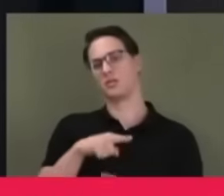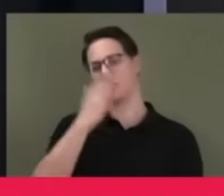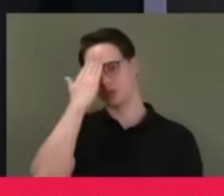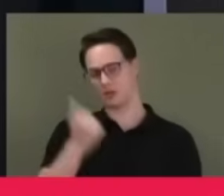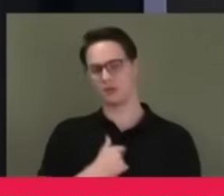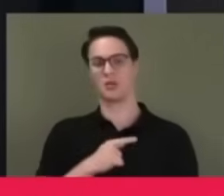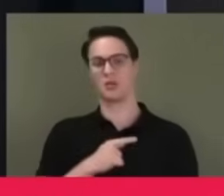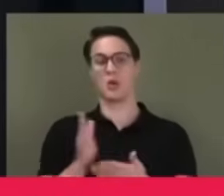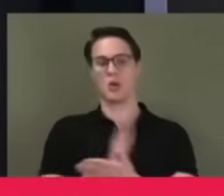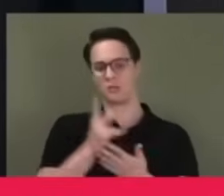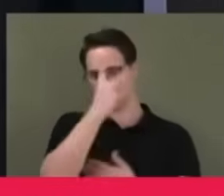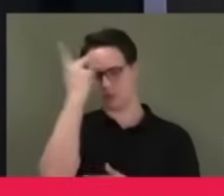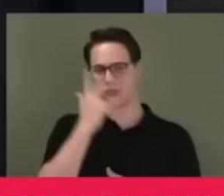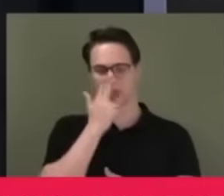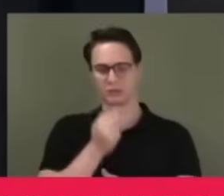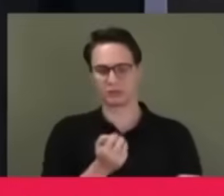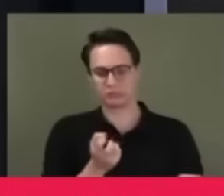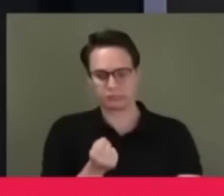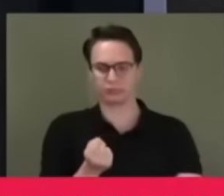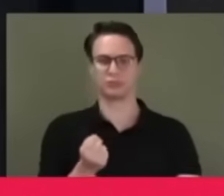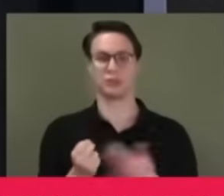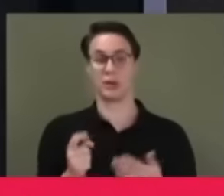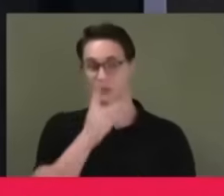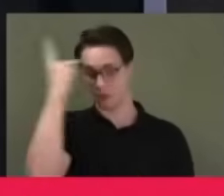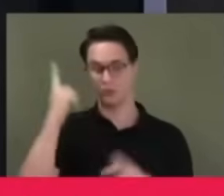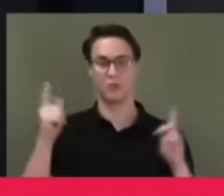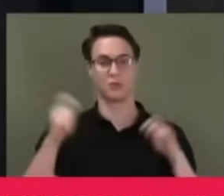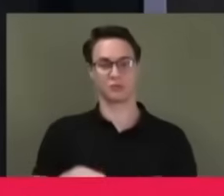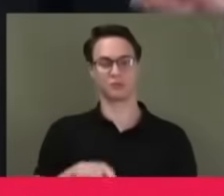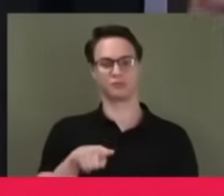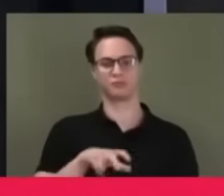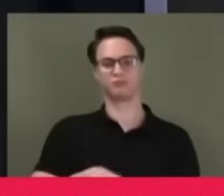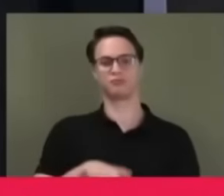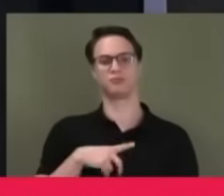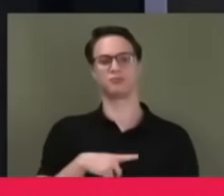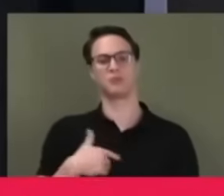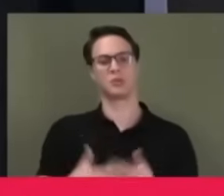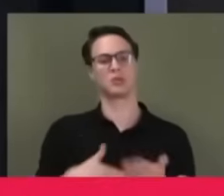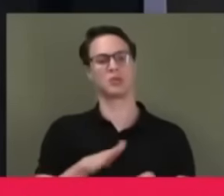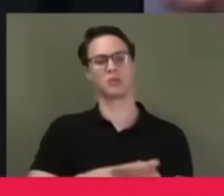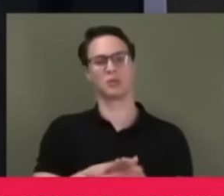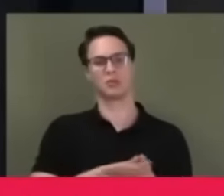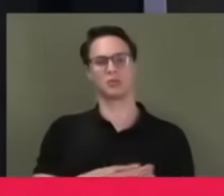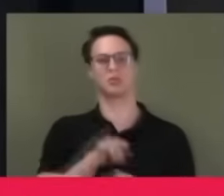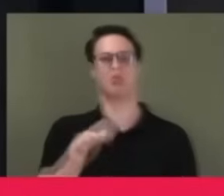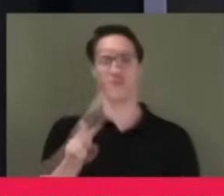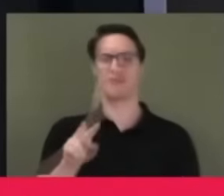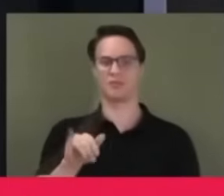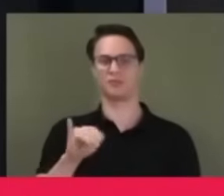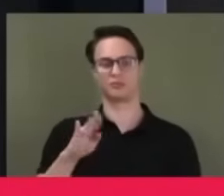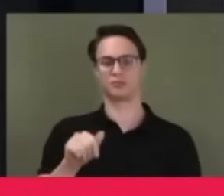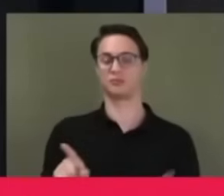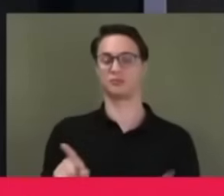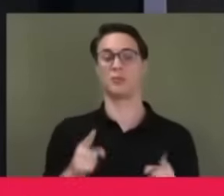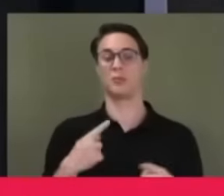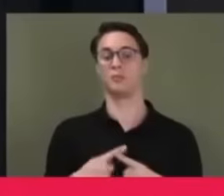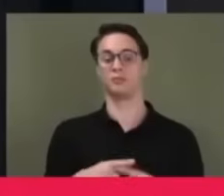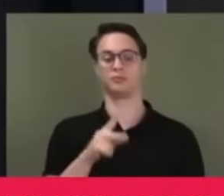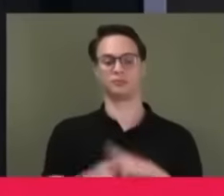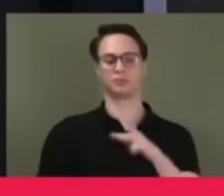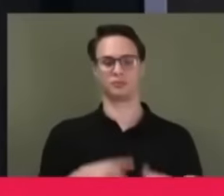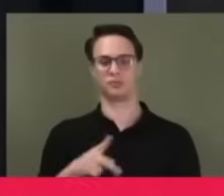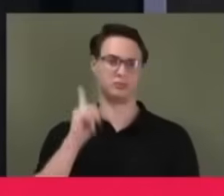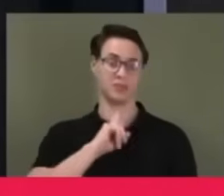aqui tá segurando. E a pessoa que pode sentar em cima, não dar andamento... É Vossa Excelência. O povo mineiro não